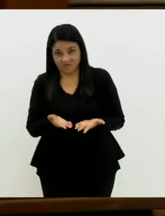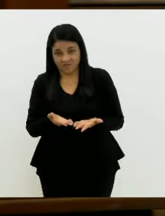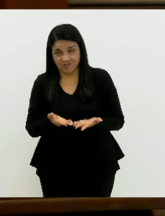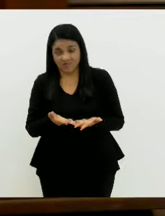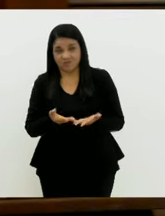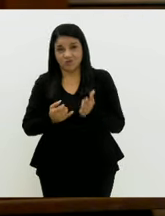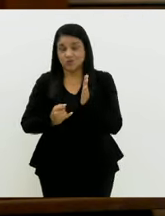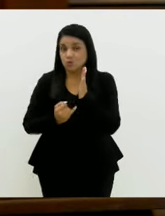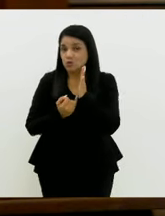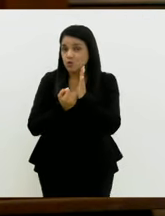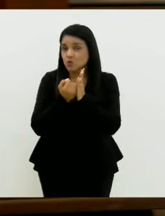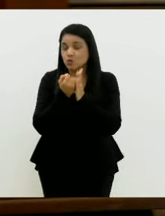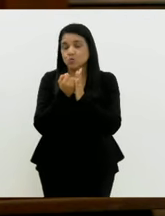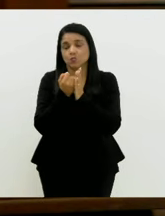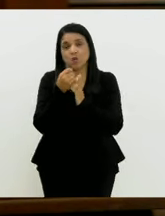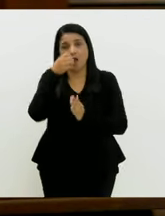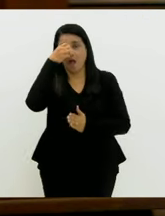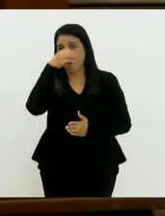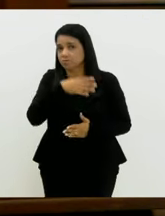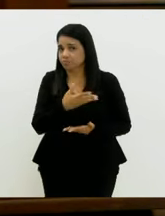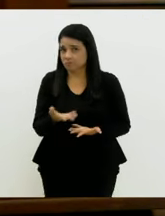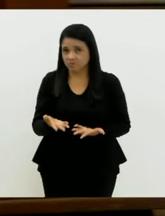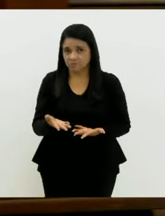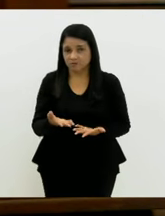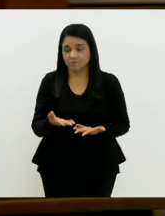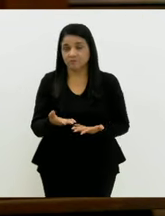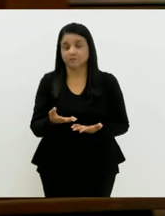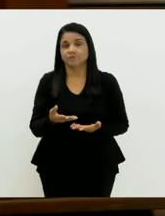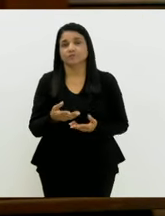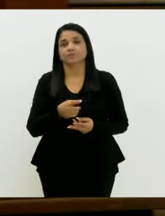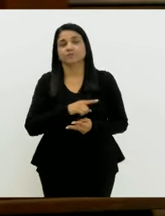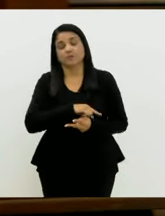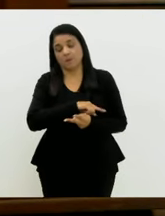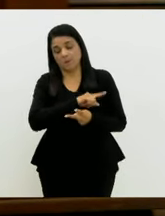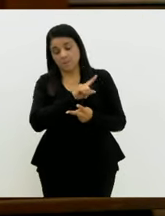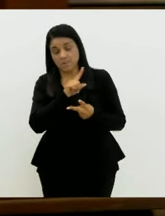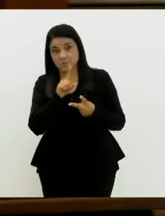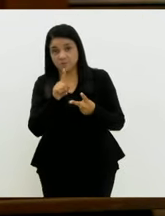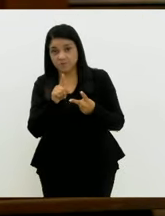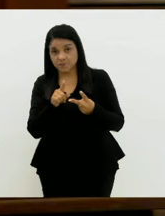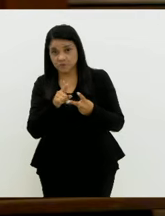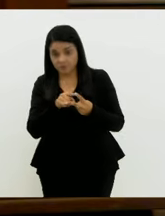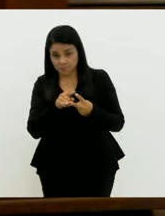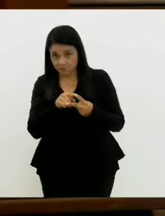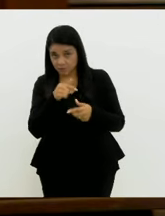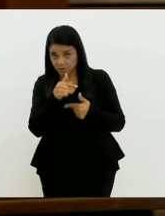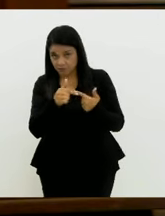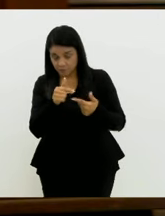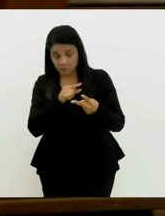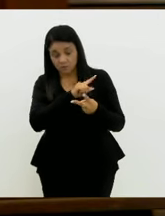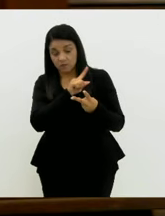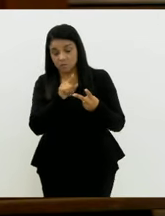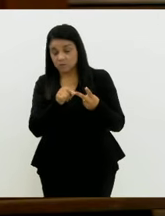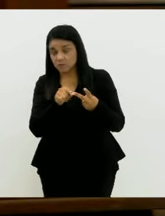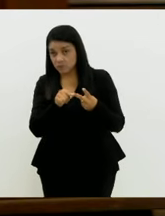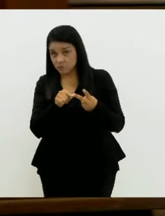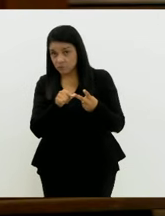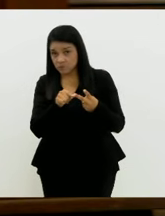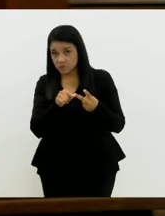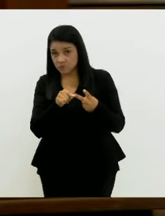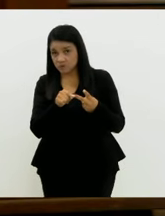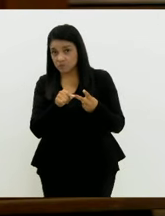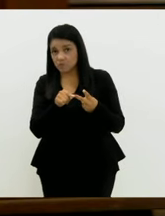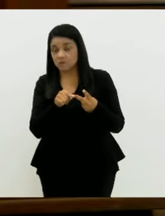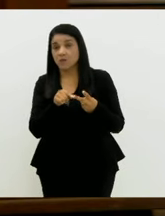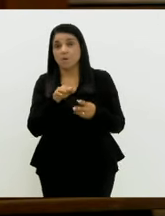juros exorbitantes. Então, esse primeiro ponto de trabalho. O segundo, se a gente quer